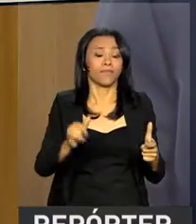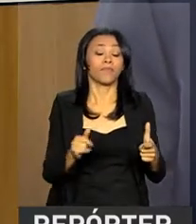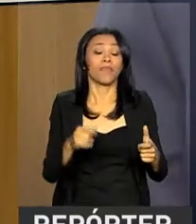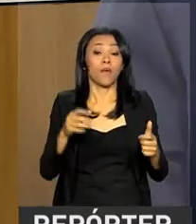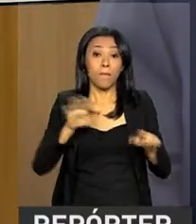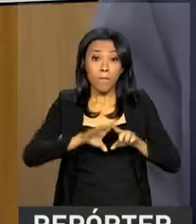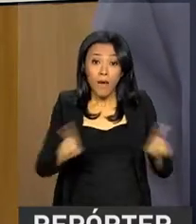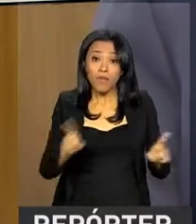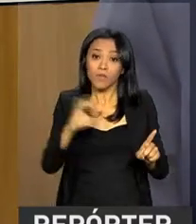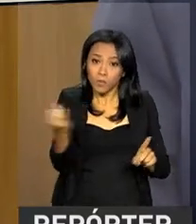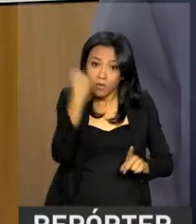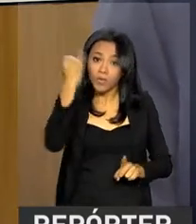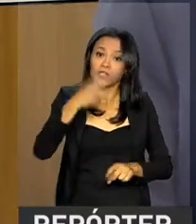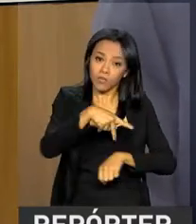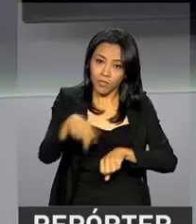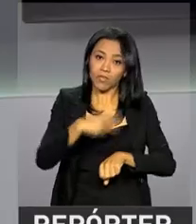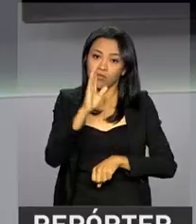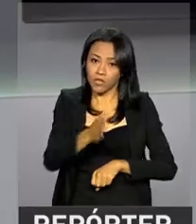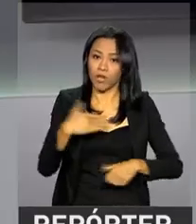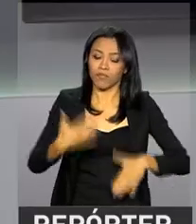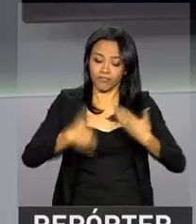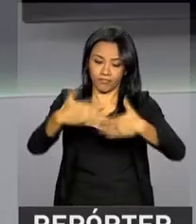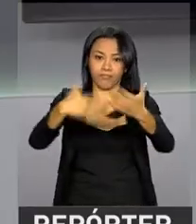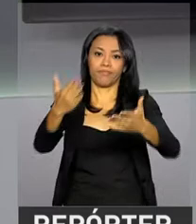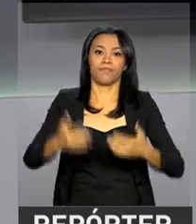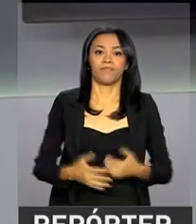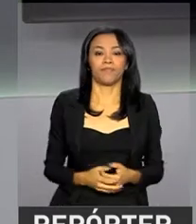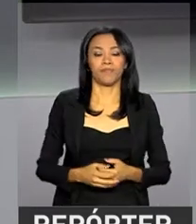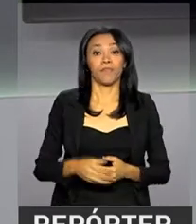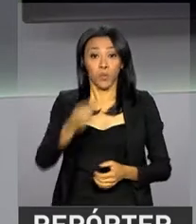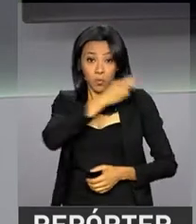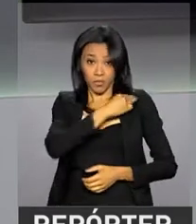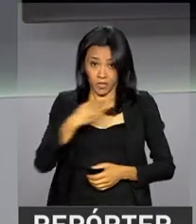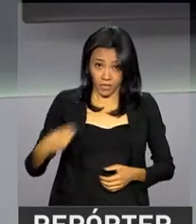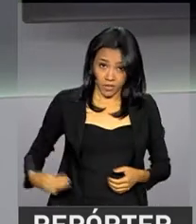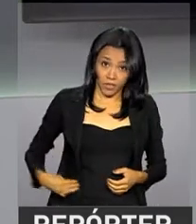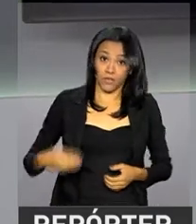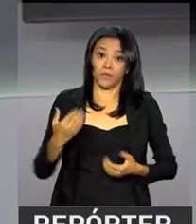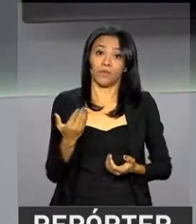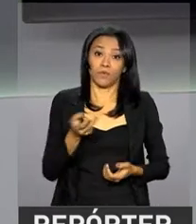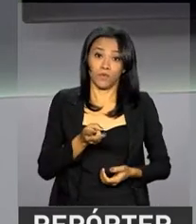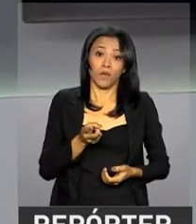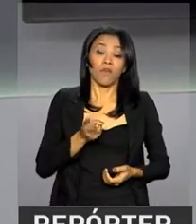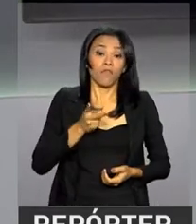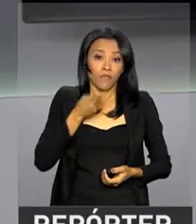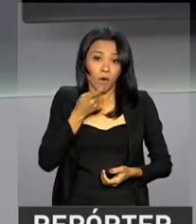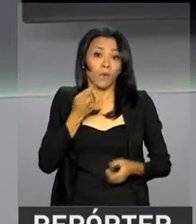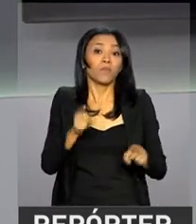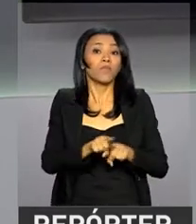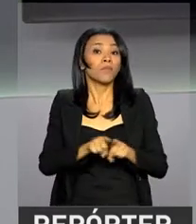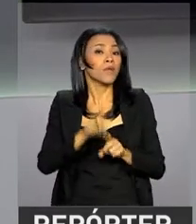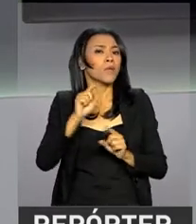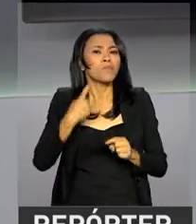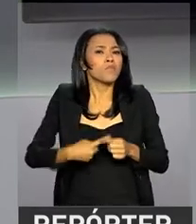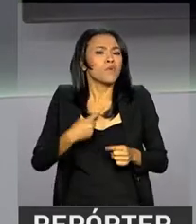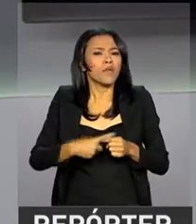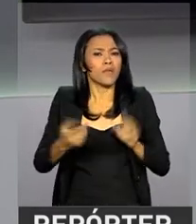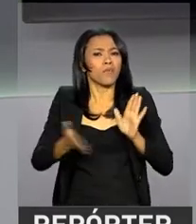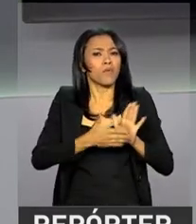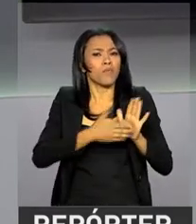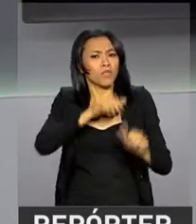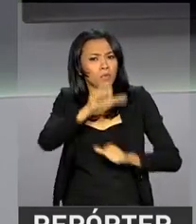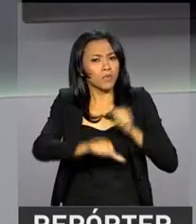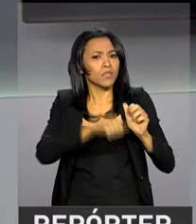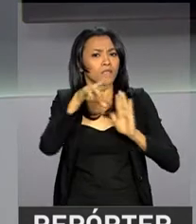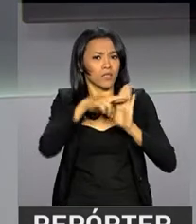é que o Brasil está já crescendo. O ministro da Fazenda, Henrique Meirelles, destacou também por que a reforma da Previdência